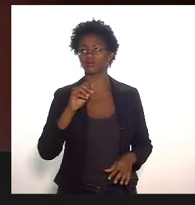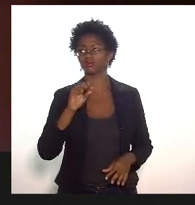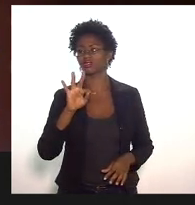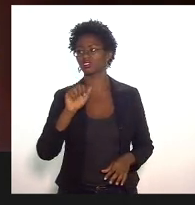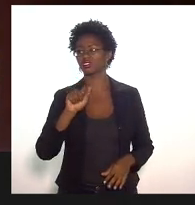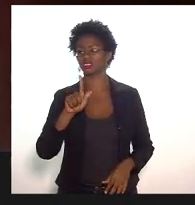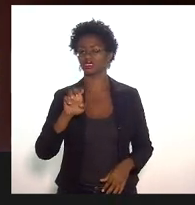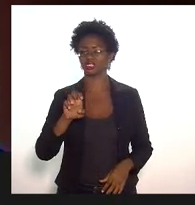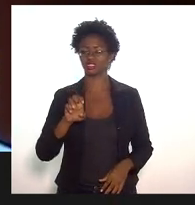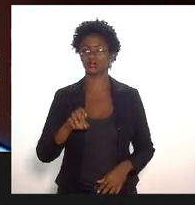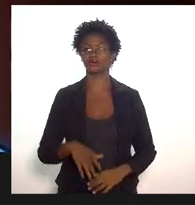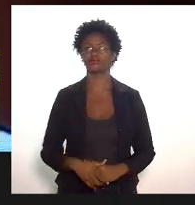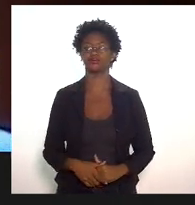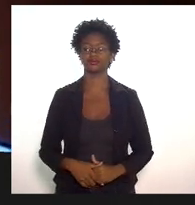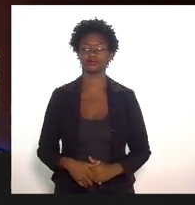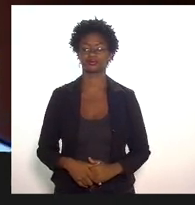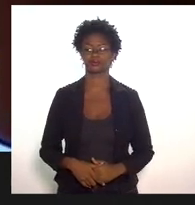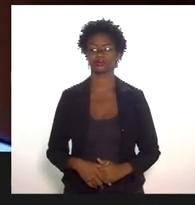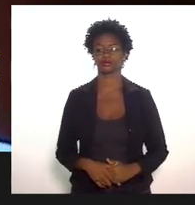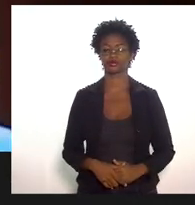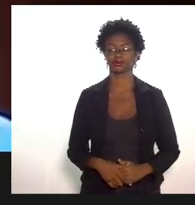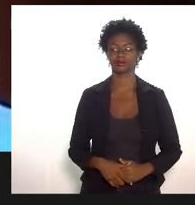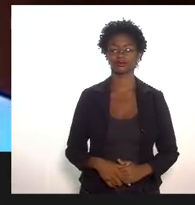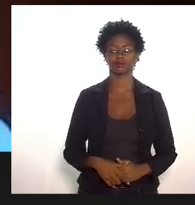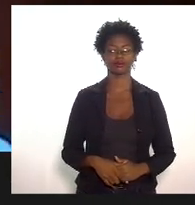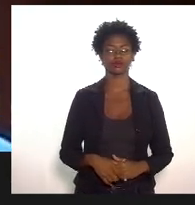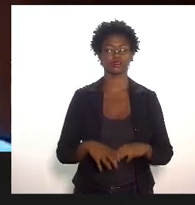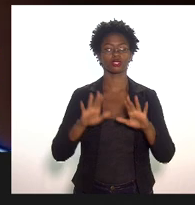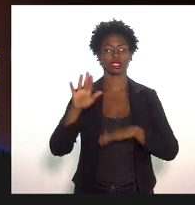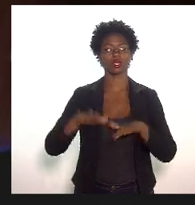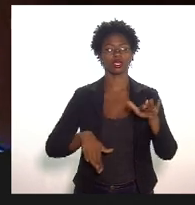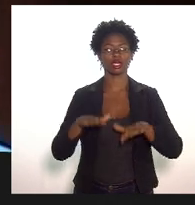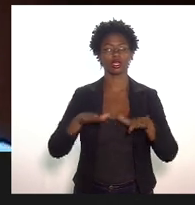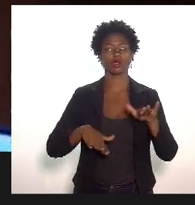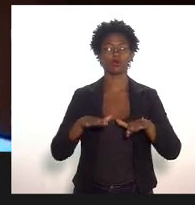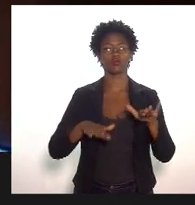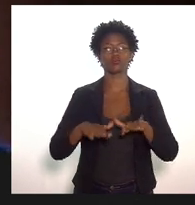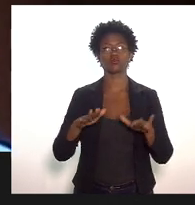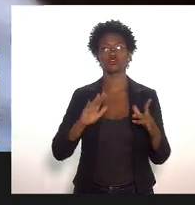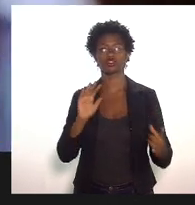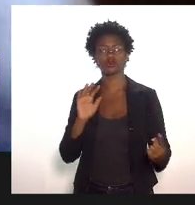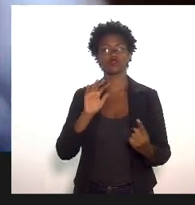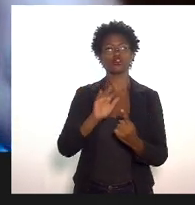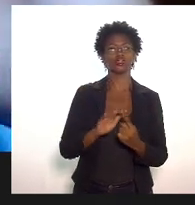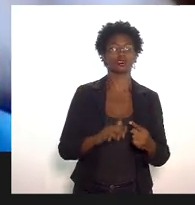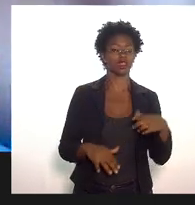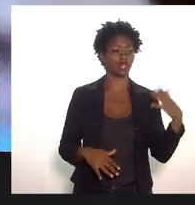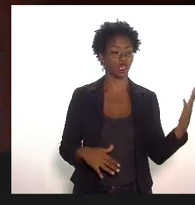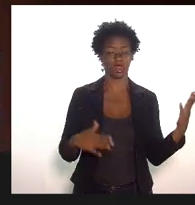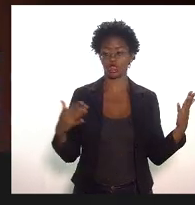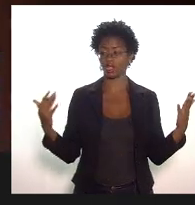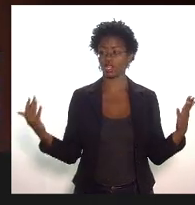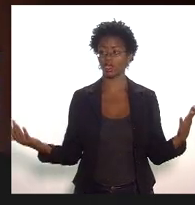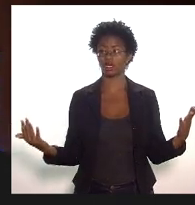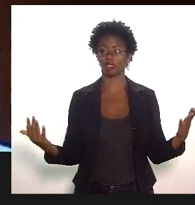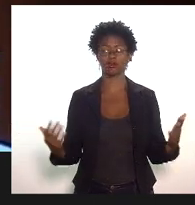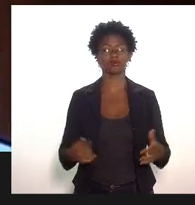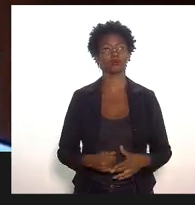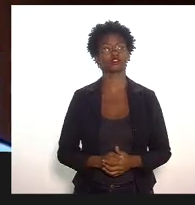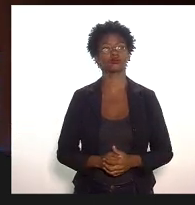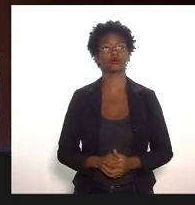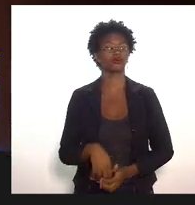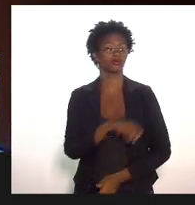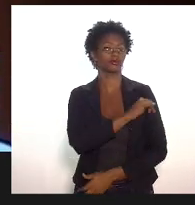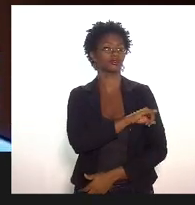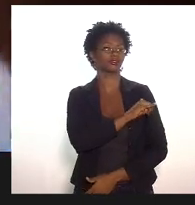é um projeto que pode ter muito impacto, para um lado ou para o outro, para o Brasil e para o Rio de Janeiro. E aí eu queria trazer alguns